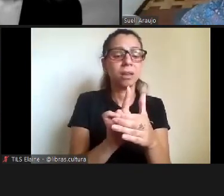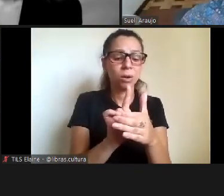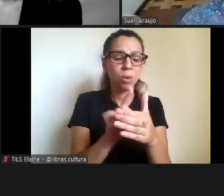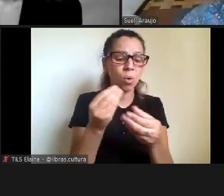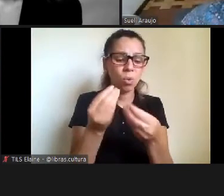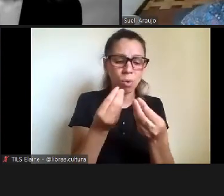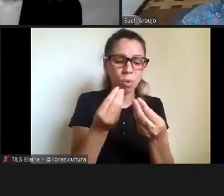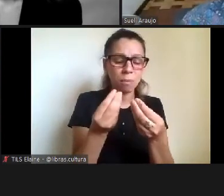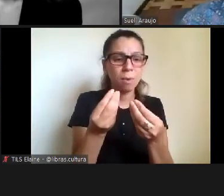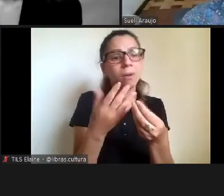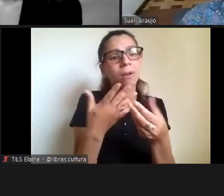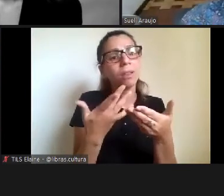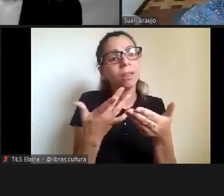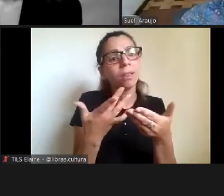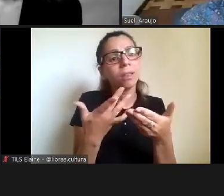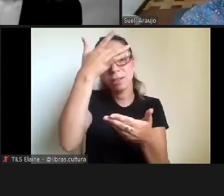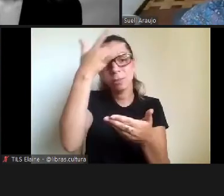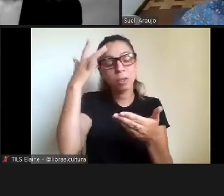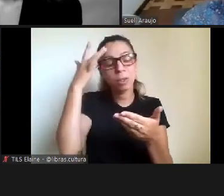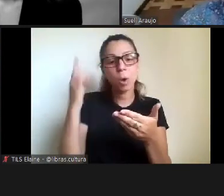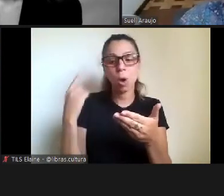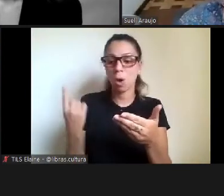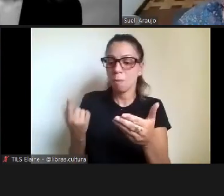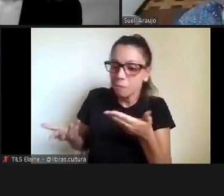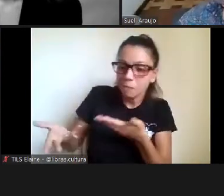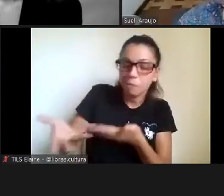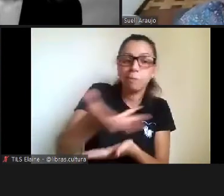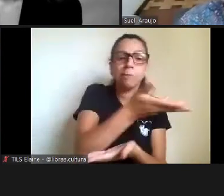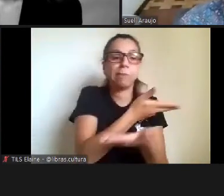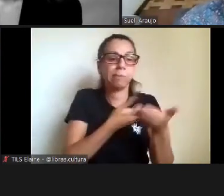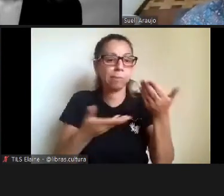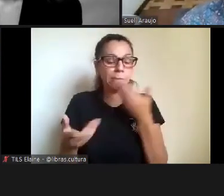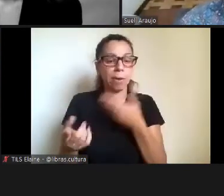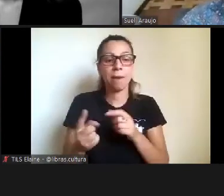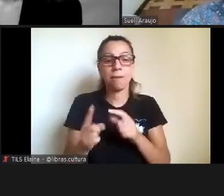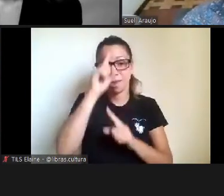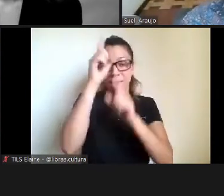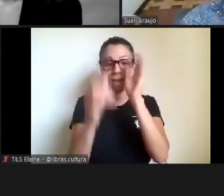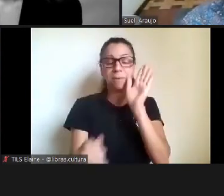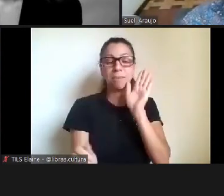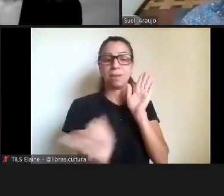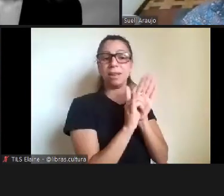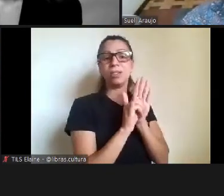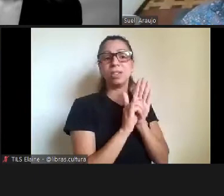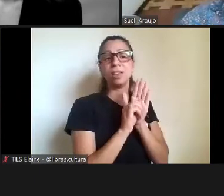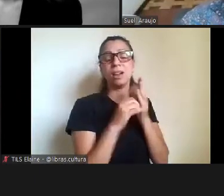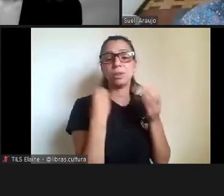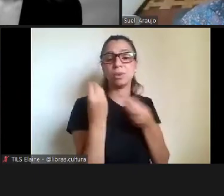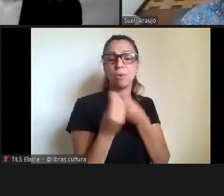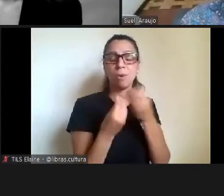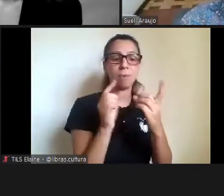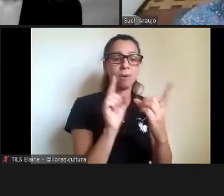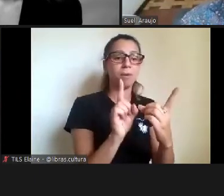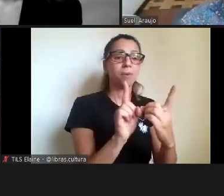né? Então, eu criei esse distanciamento de mim mesma, né? Porque me afastei